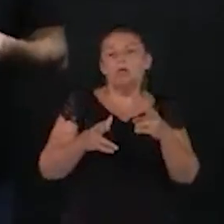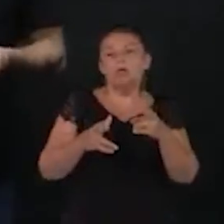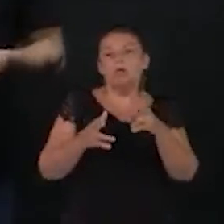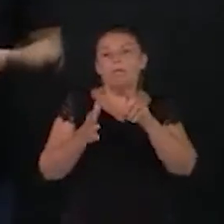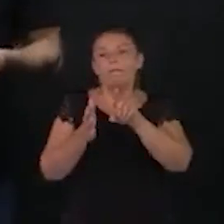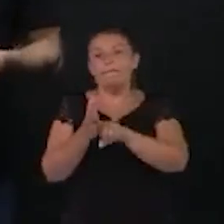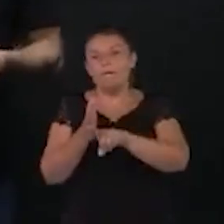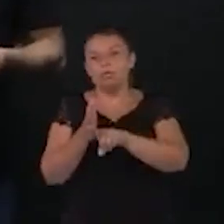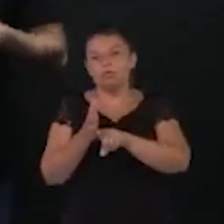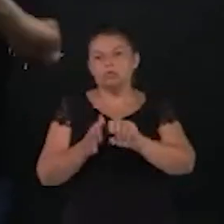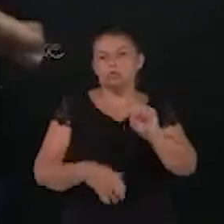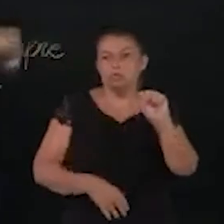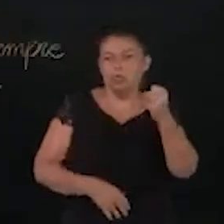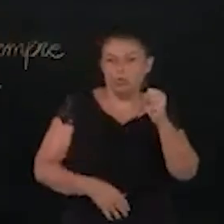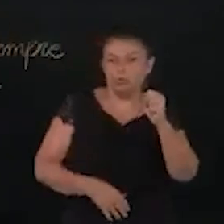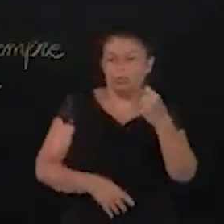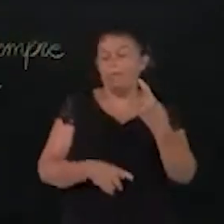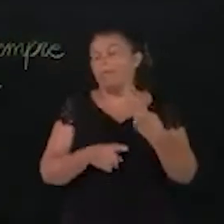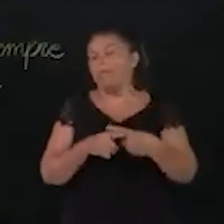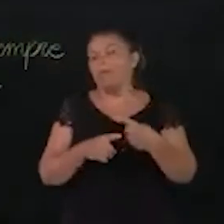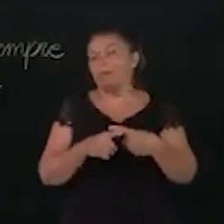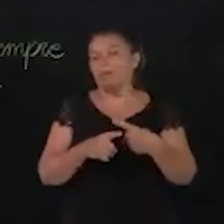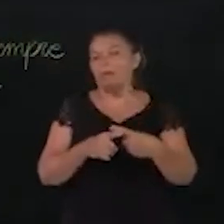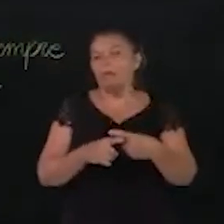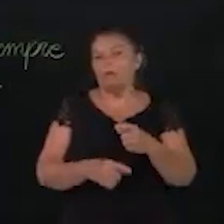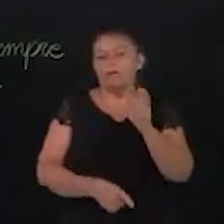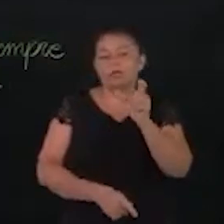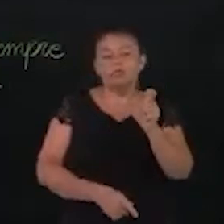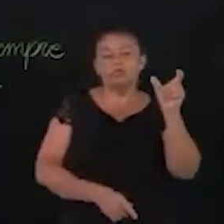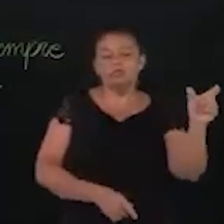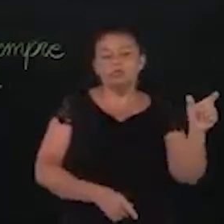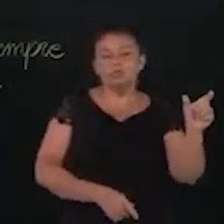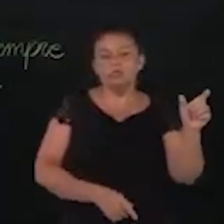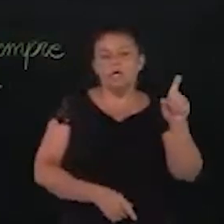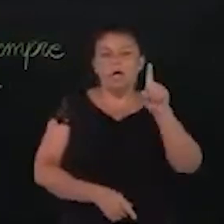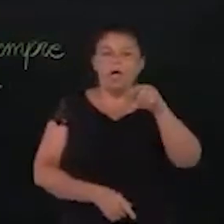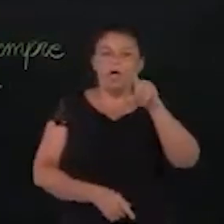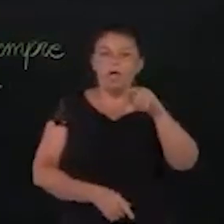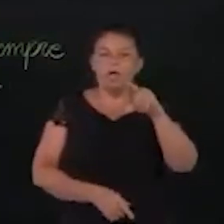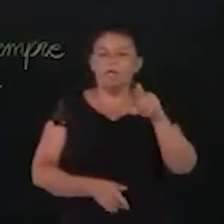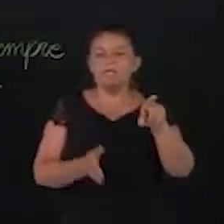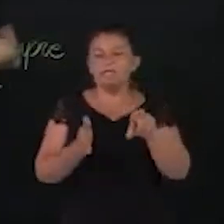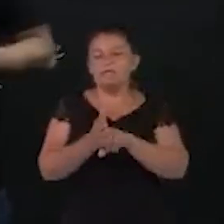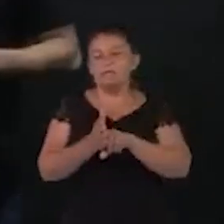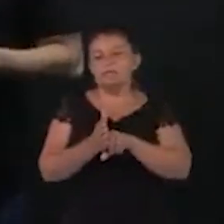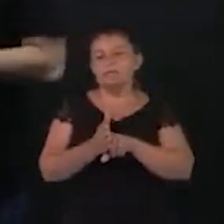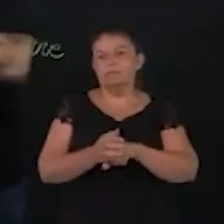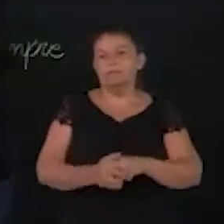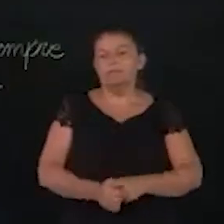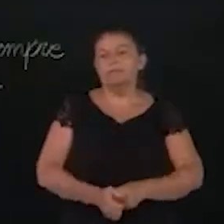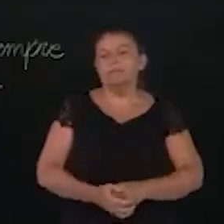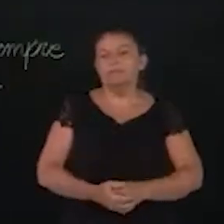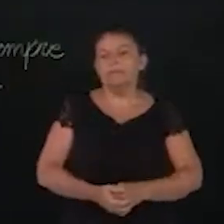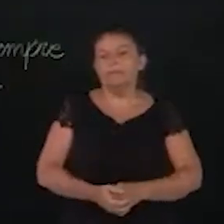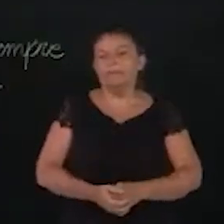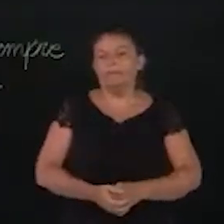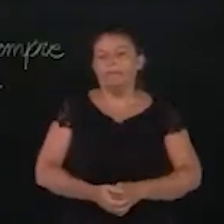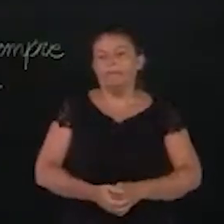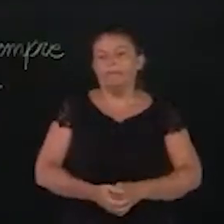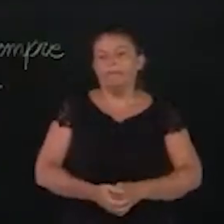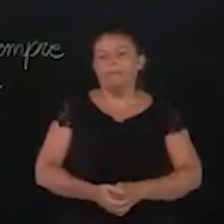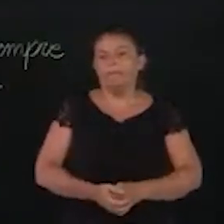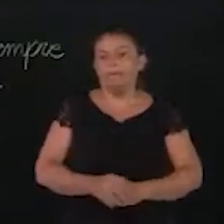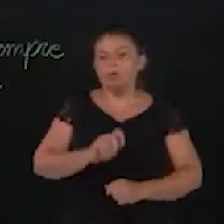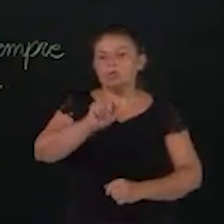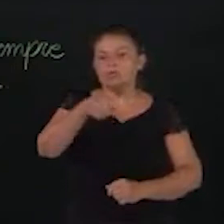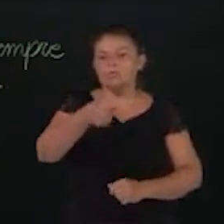a menos 8. Menos porque os dois valores são negativos. Então, repare a dica.